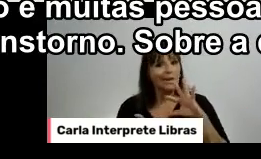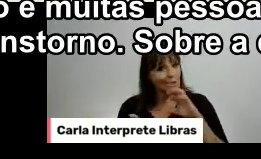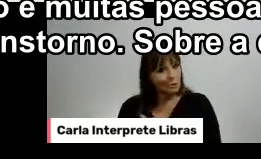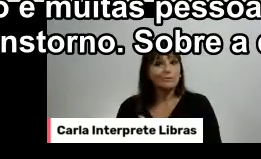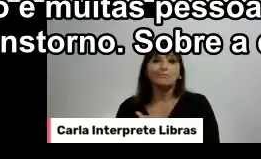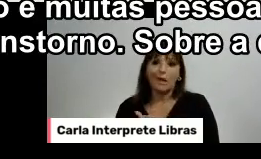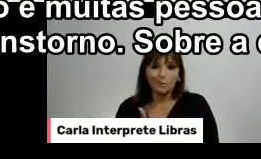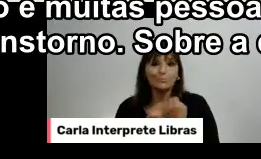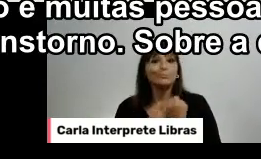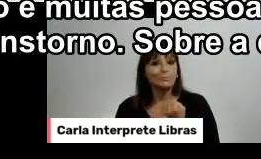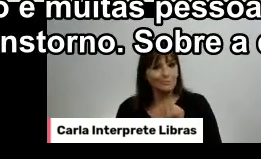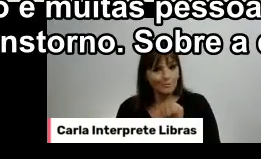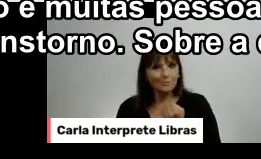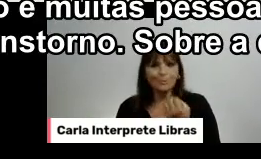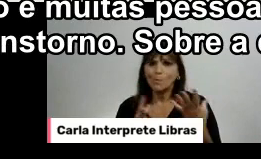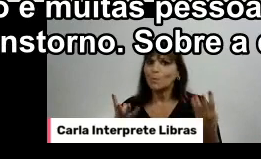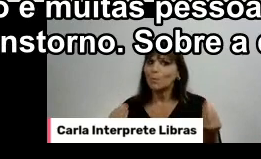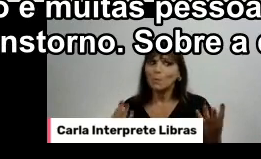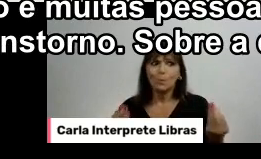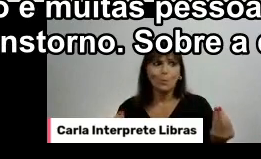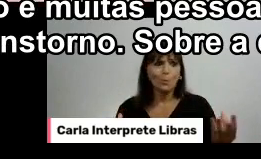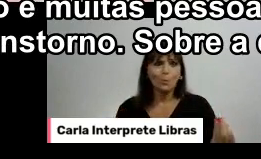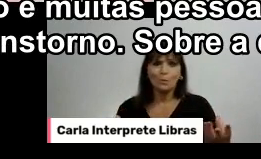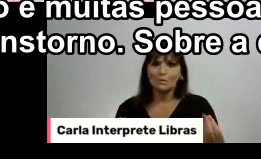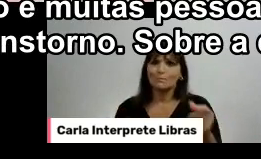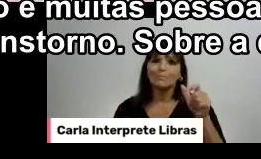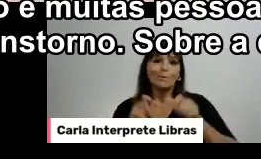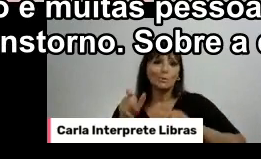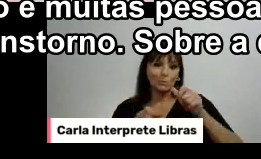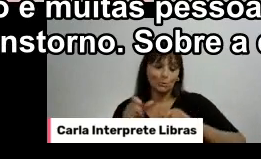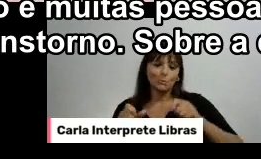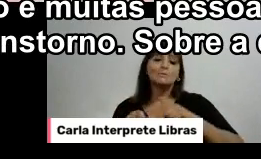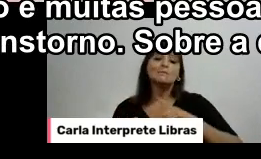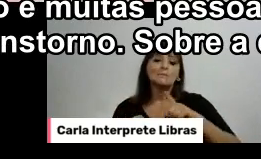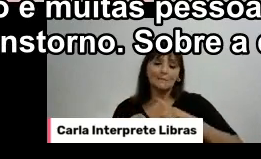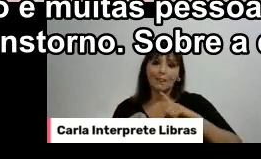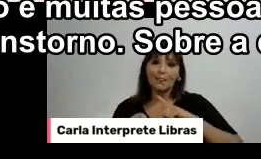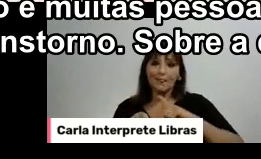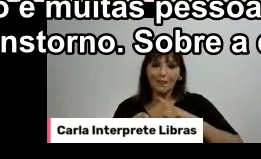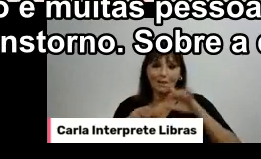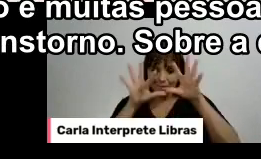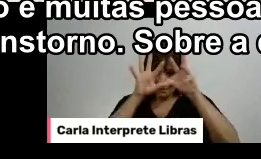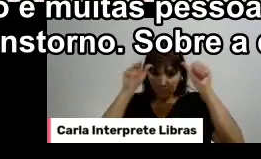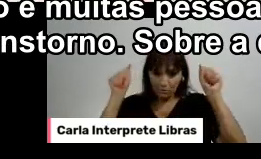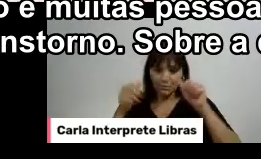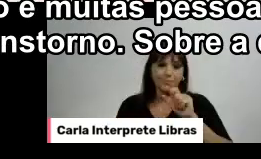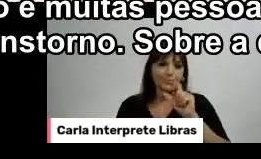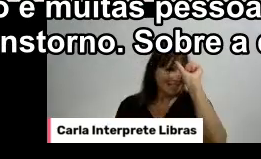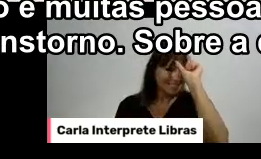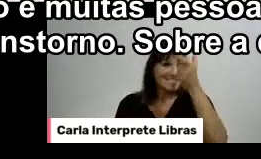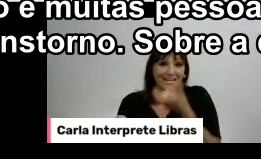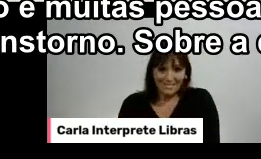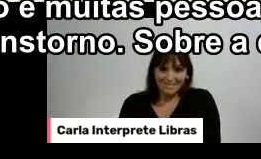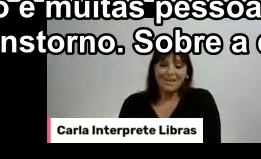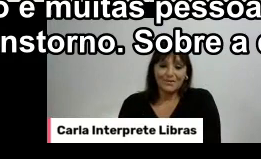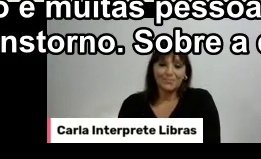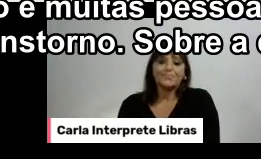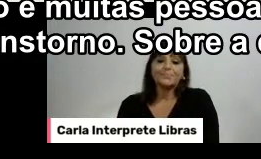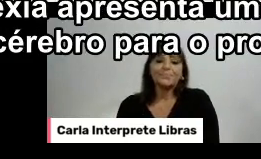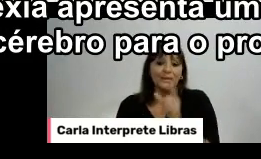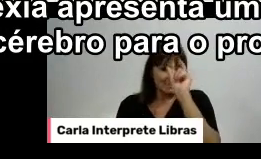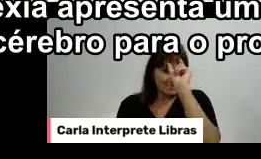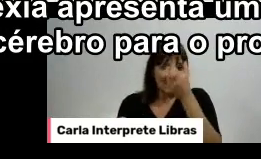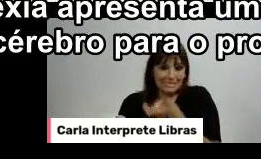pessoas que, né, sofrem com esse transtorno. Sobre a dislexia, tá? A pessoa